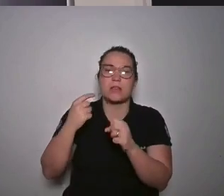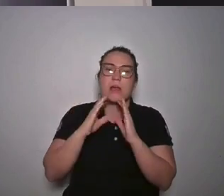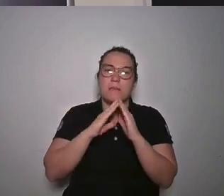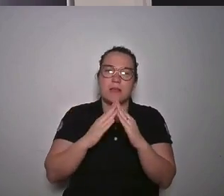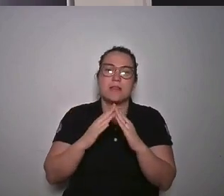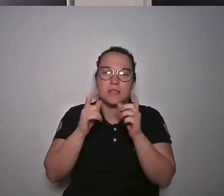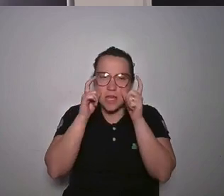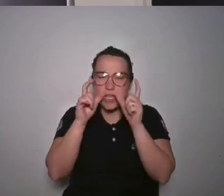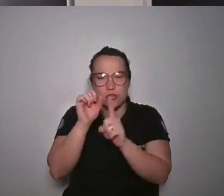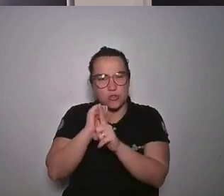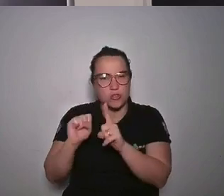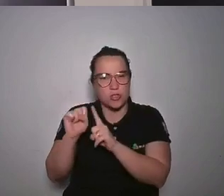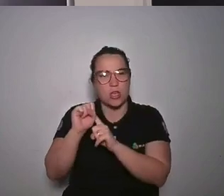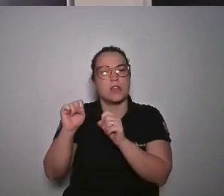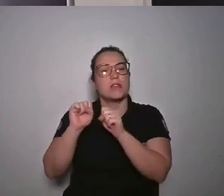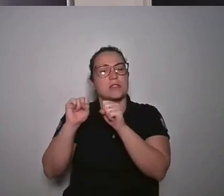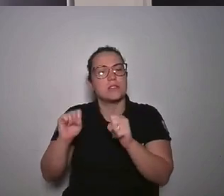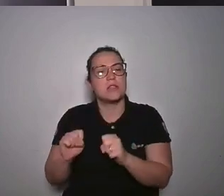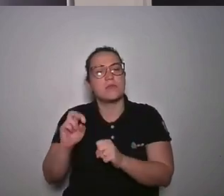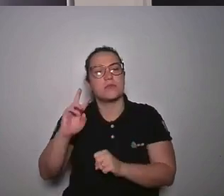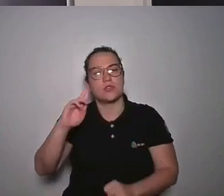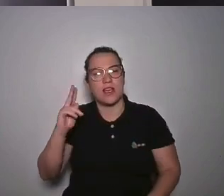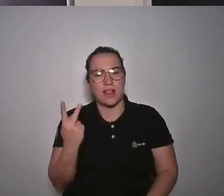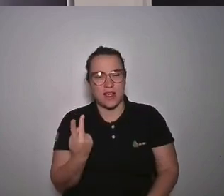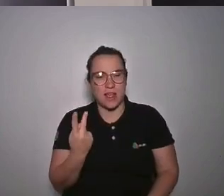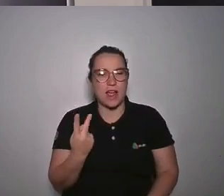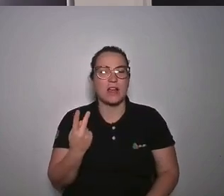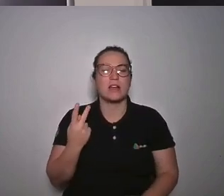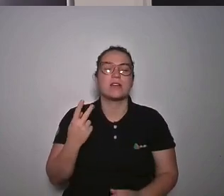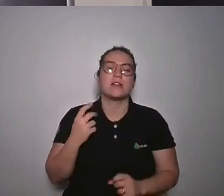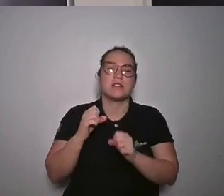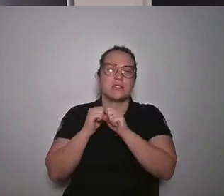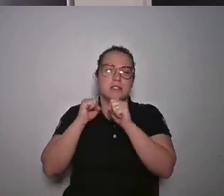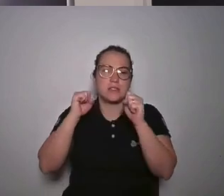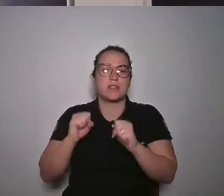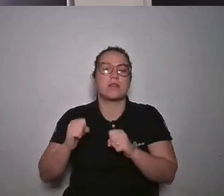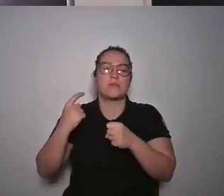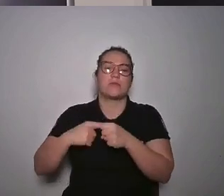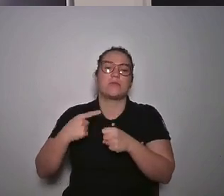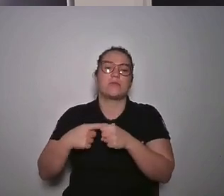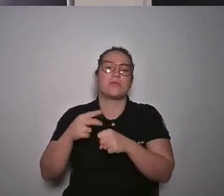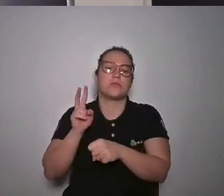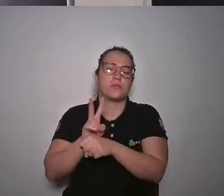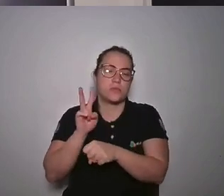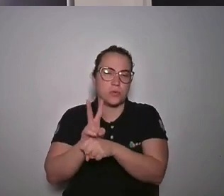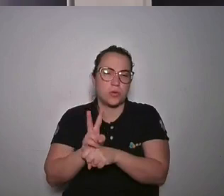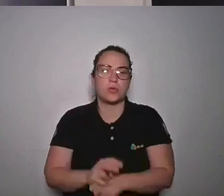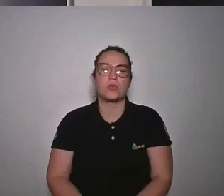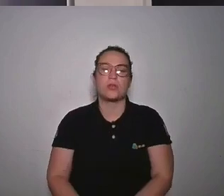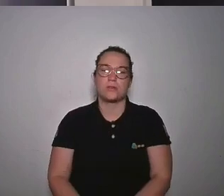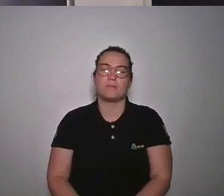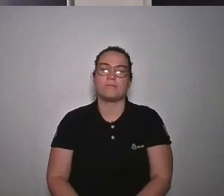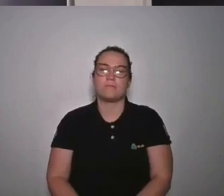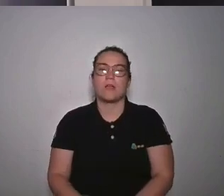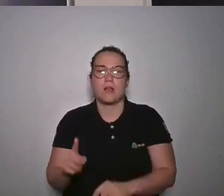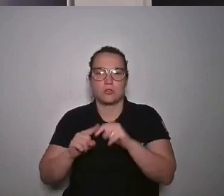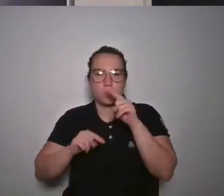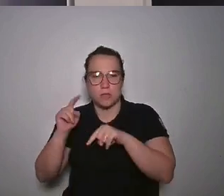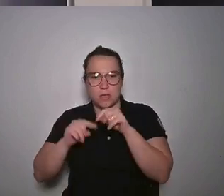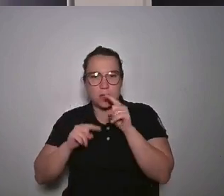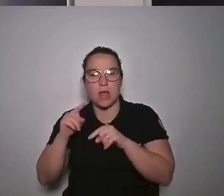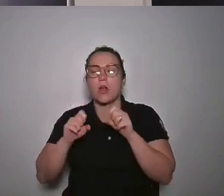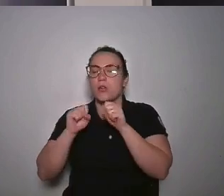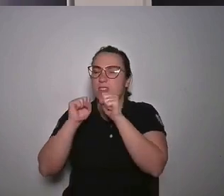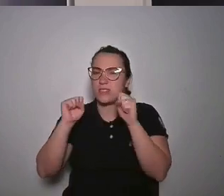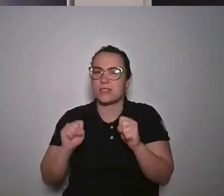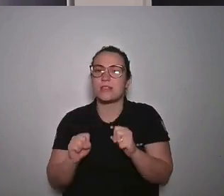Sistema Municipal de Recursos Humanos, Sistema Municipal de Controle e Distribuição de Material, Sistema Municipal